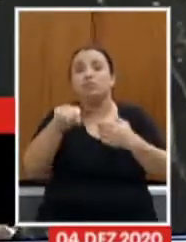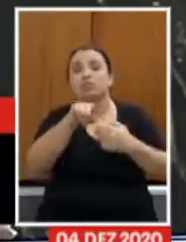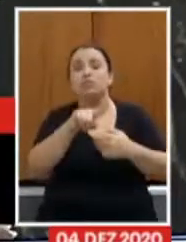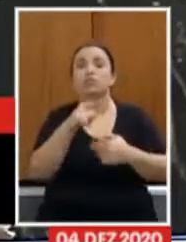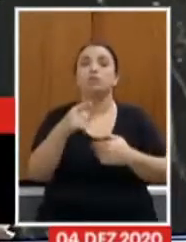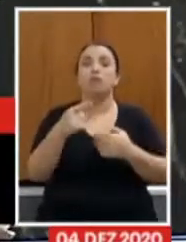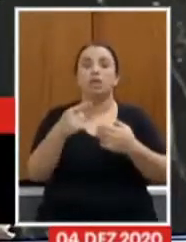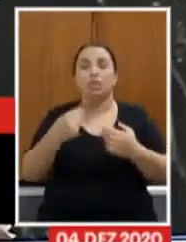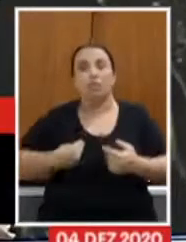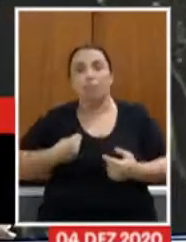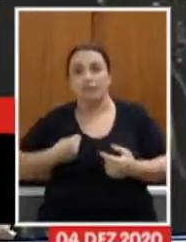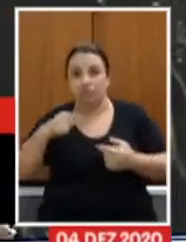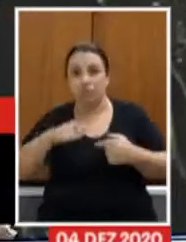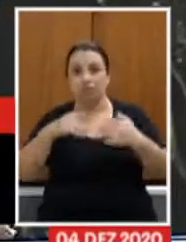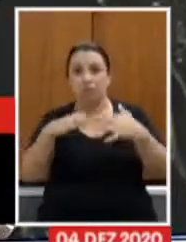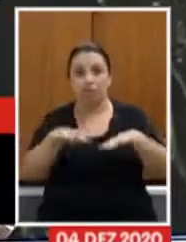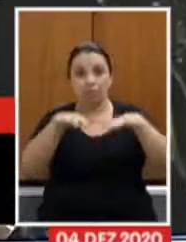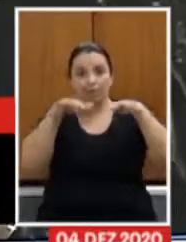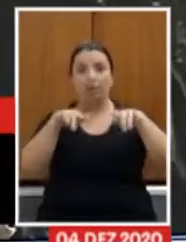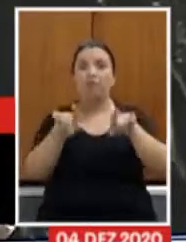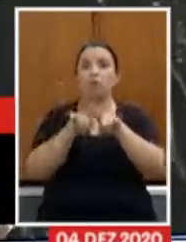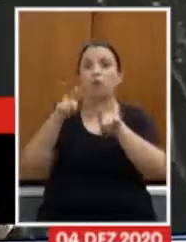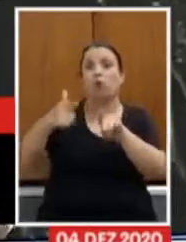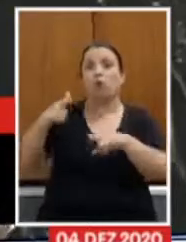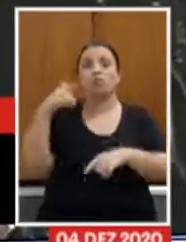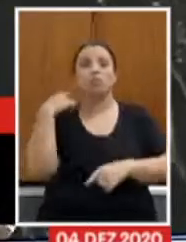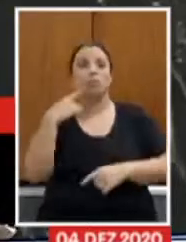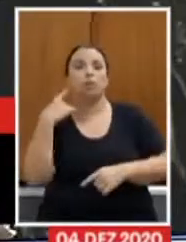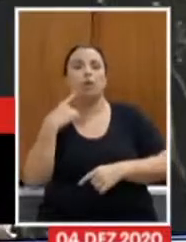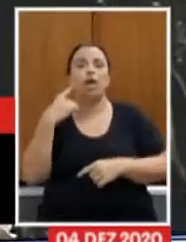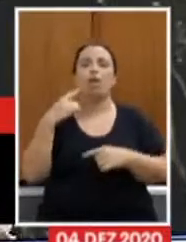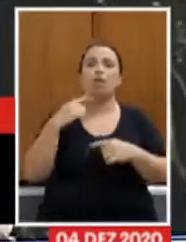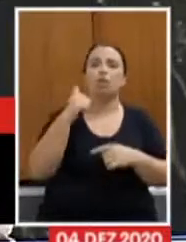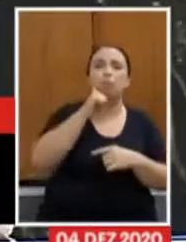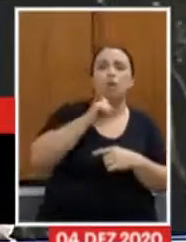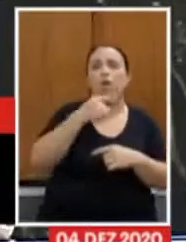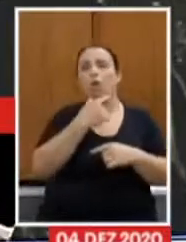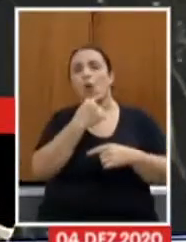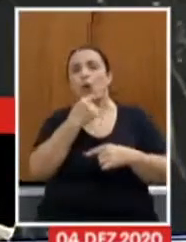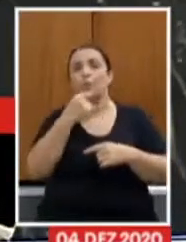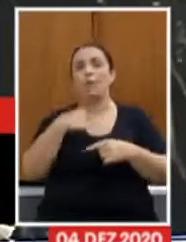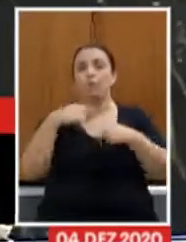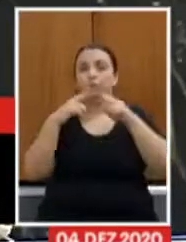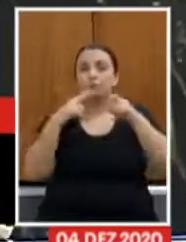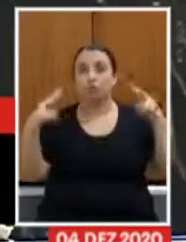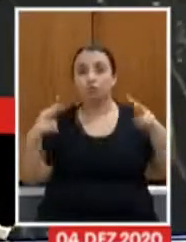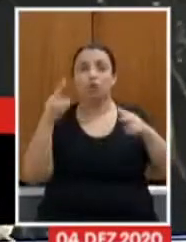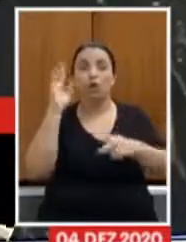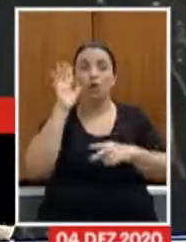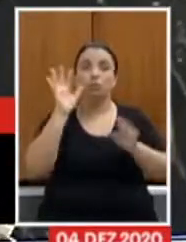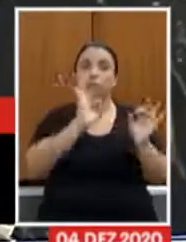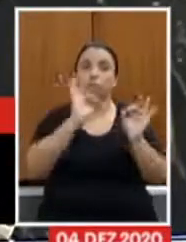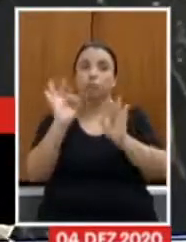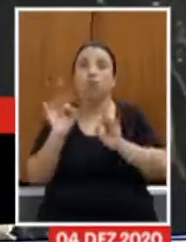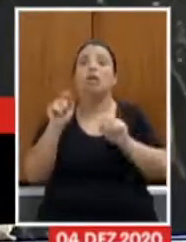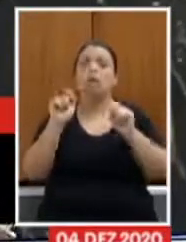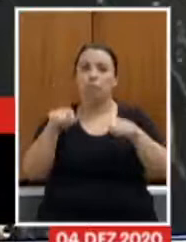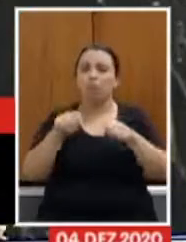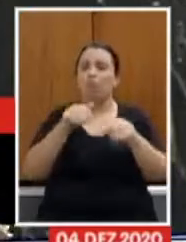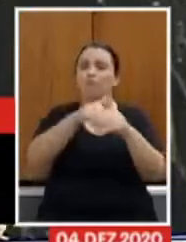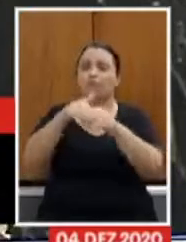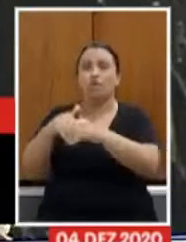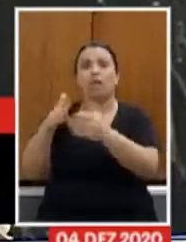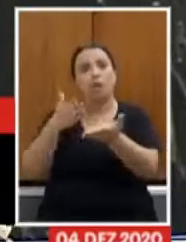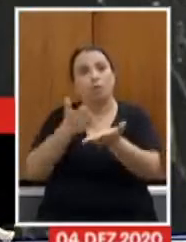no plenário, assim como todos deputados e deputadas que estão remotamente, que possam aprovar essa emenda